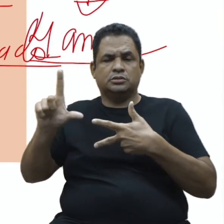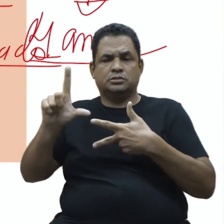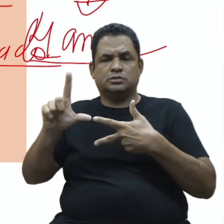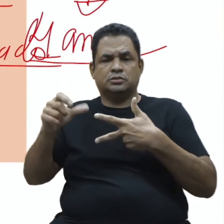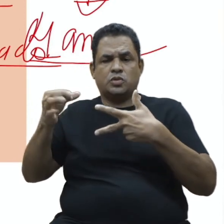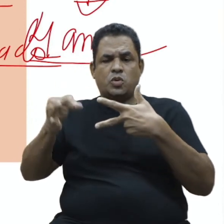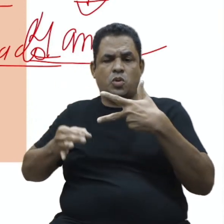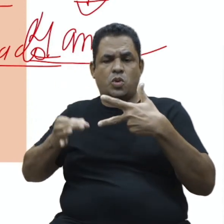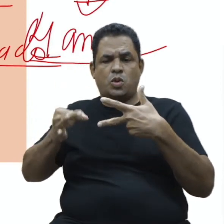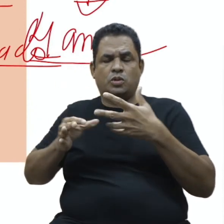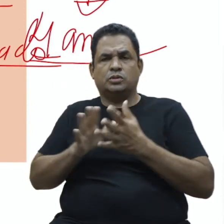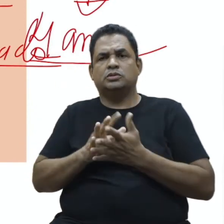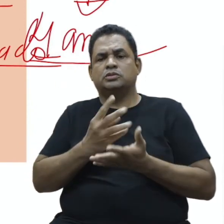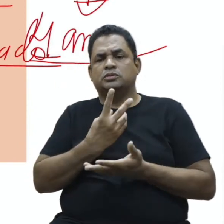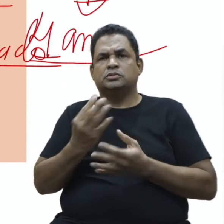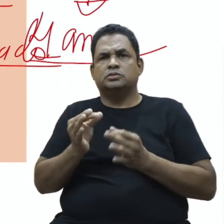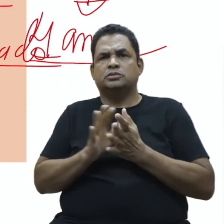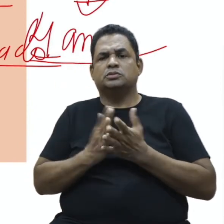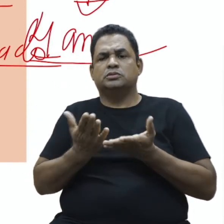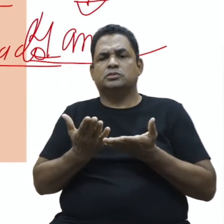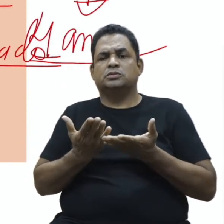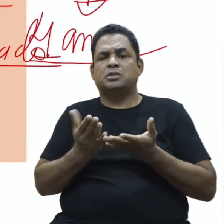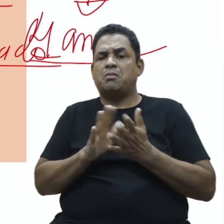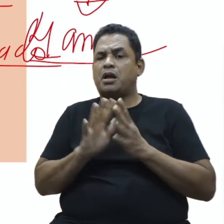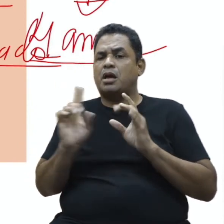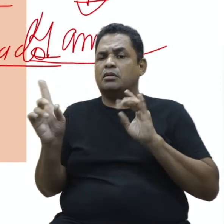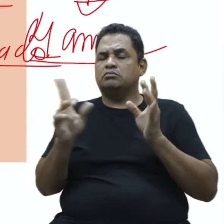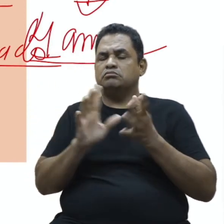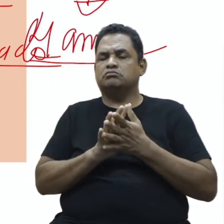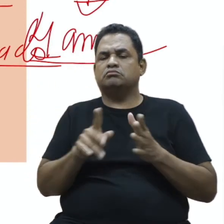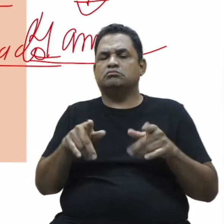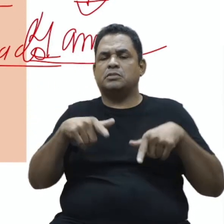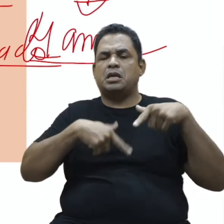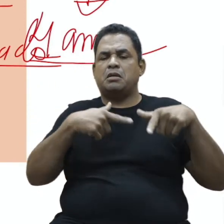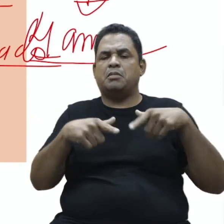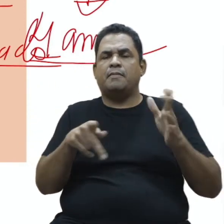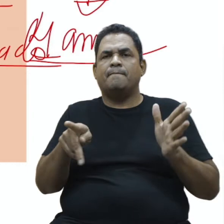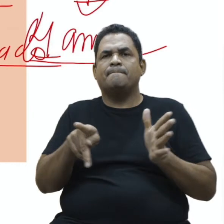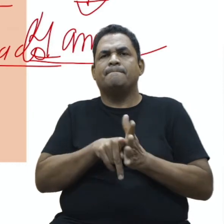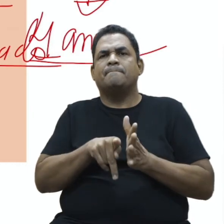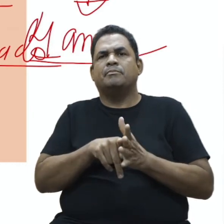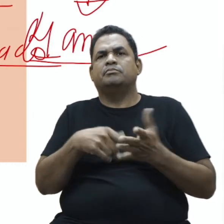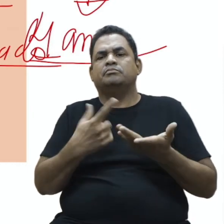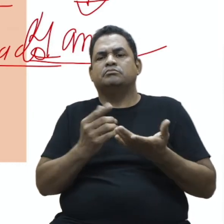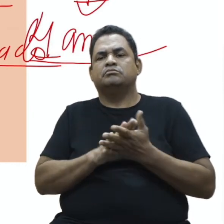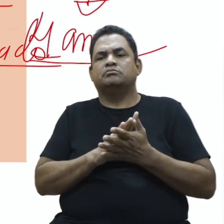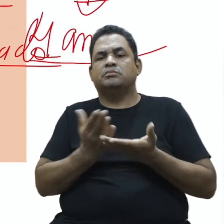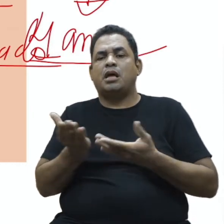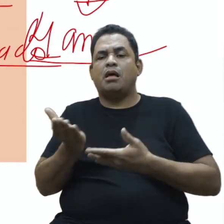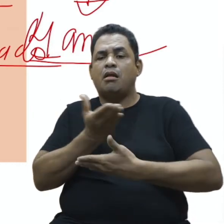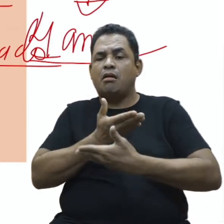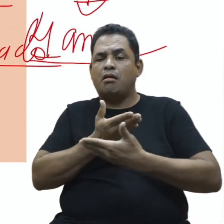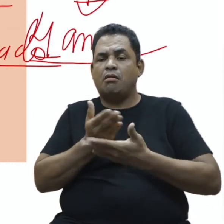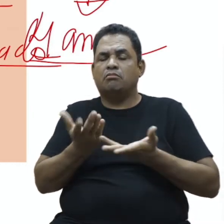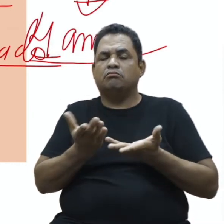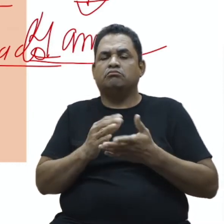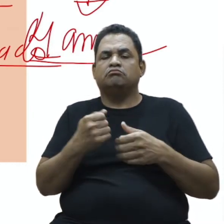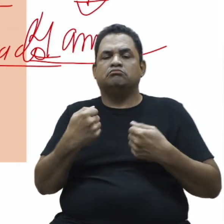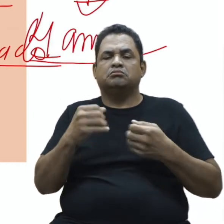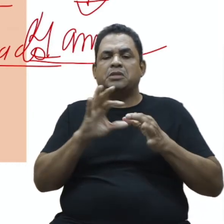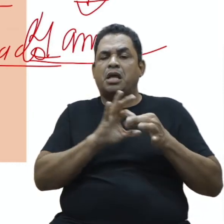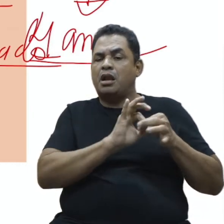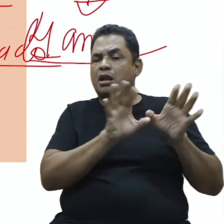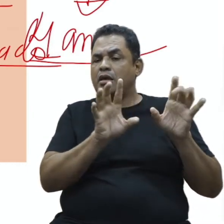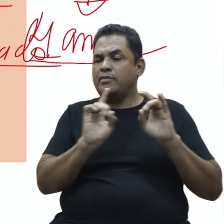trabalhar de maneira autônoma. Ou seja, nem o executivo deve mexer no judiciário, nem no judiciário se mete